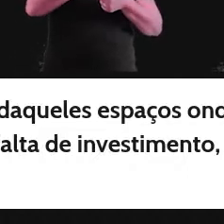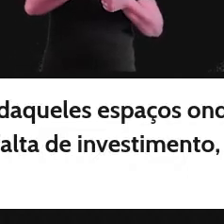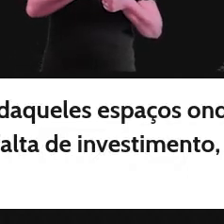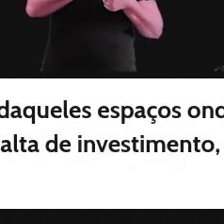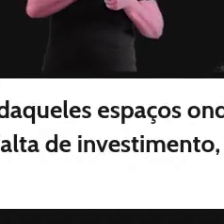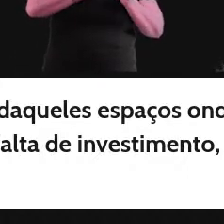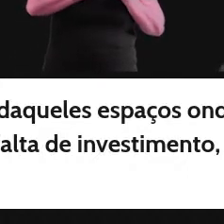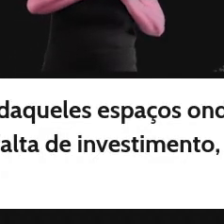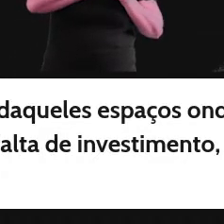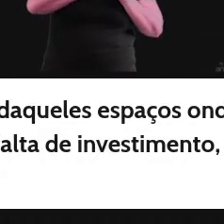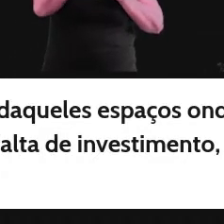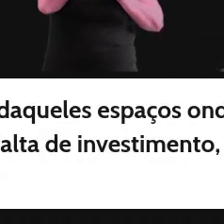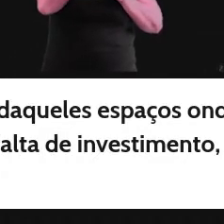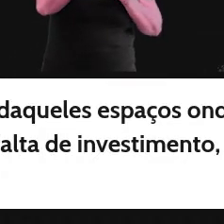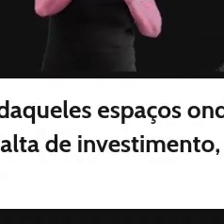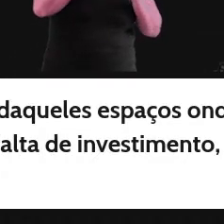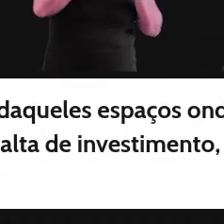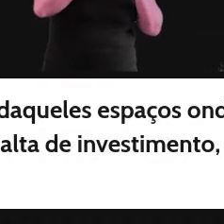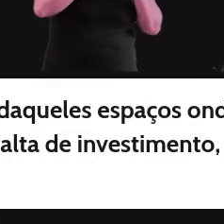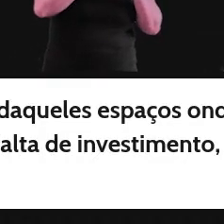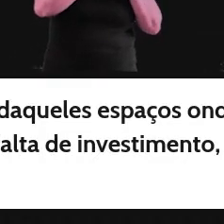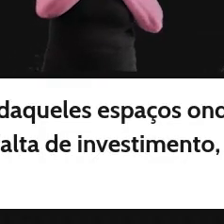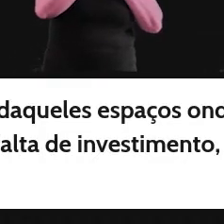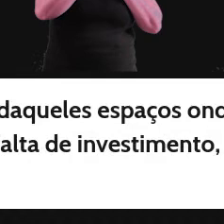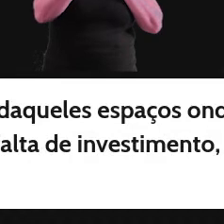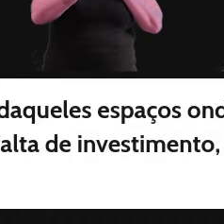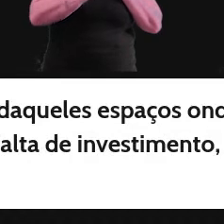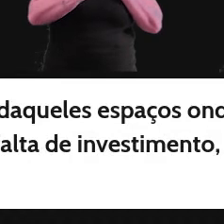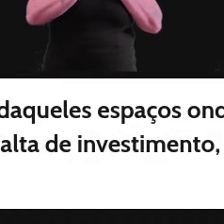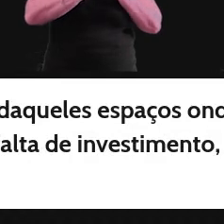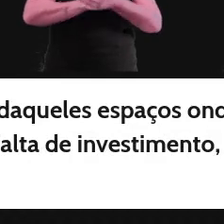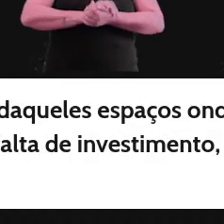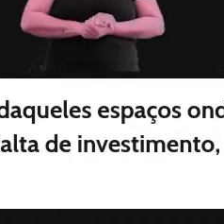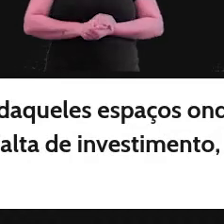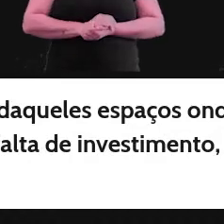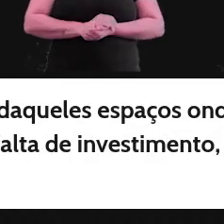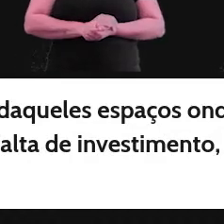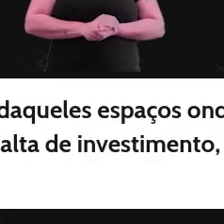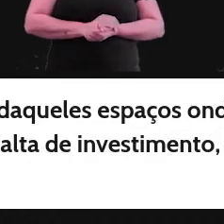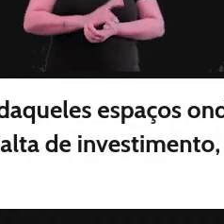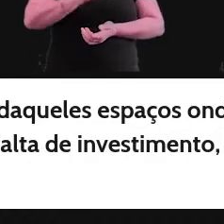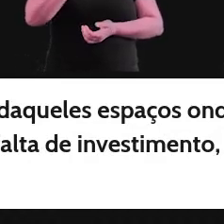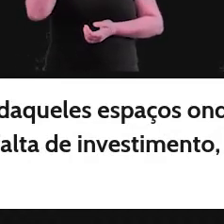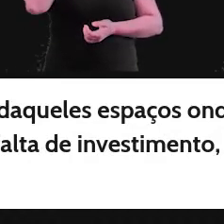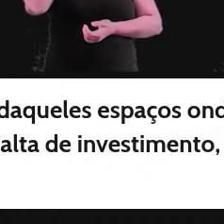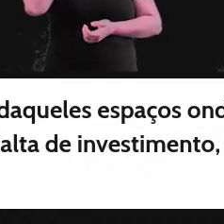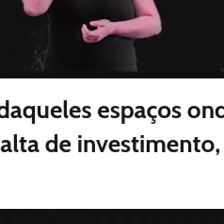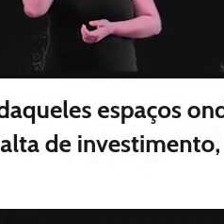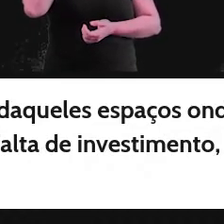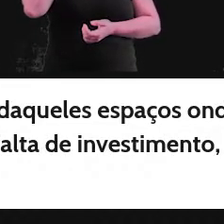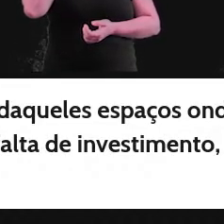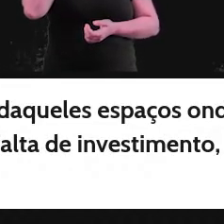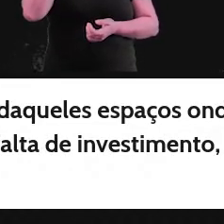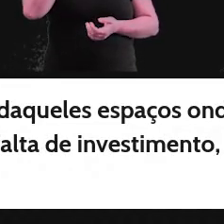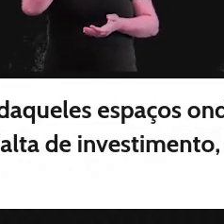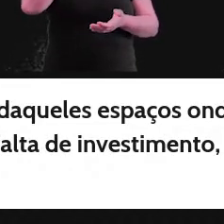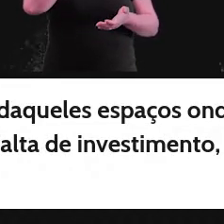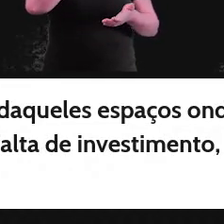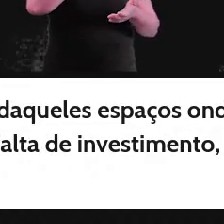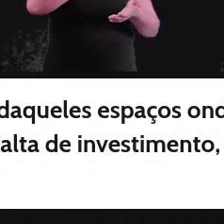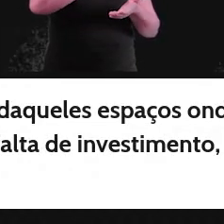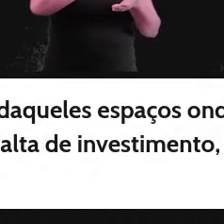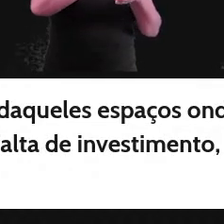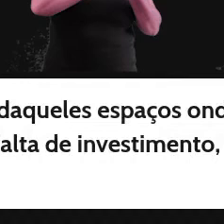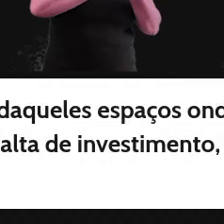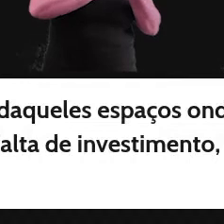apertou sem abraçar. Vamos para uma pergunta difícil, porque se a gente for pensar do ponto de vista da falta de investimento,